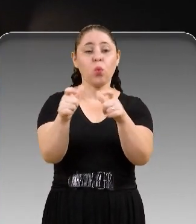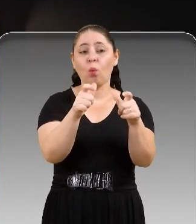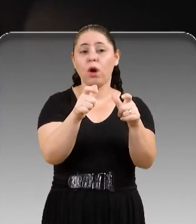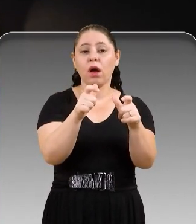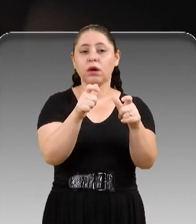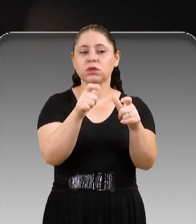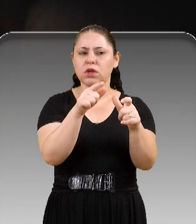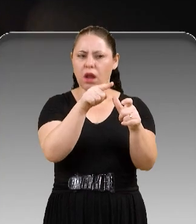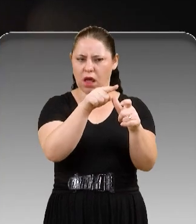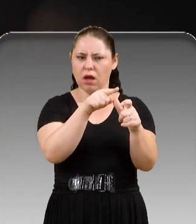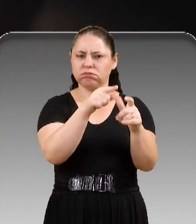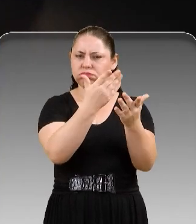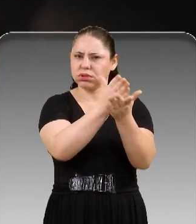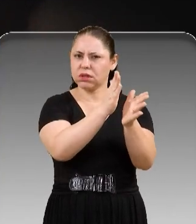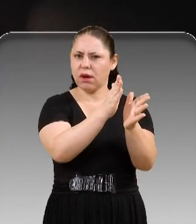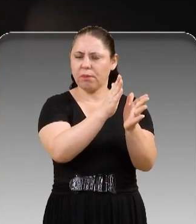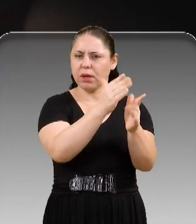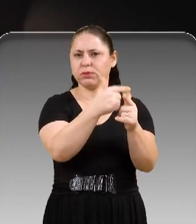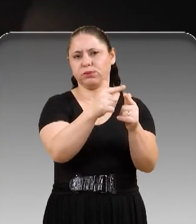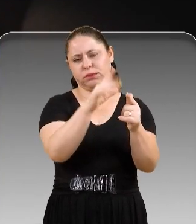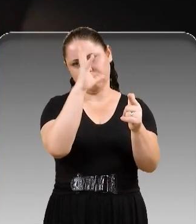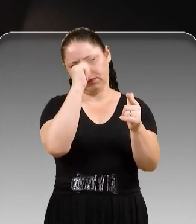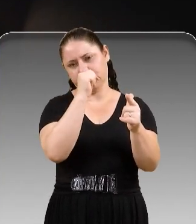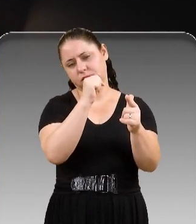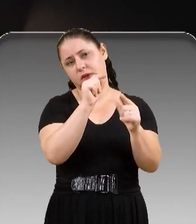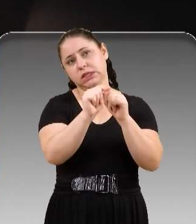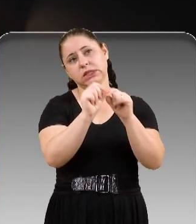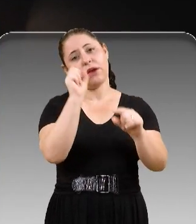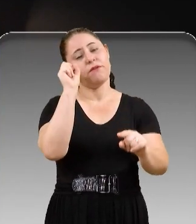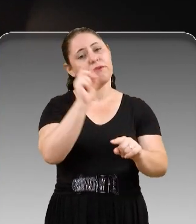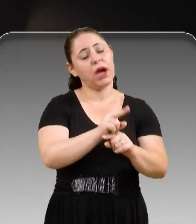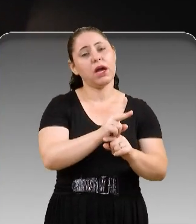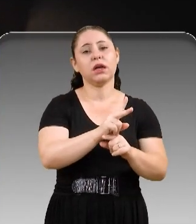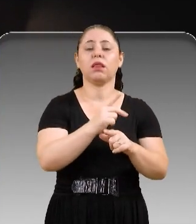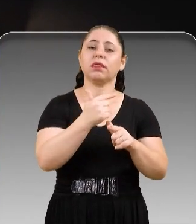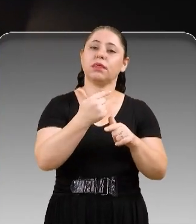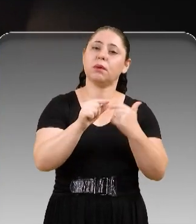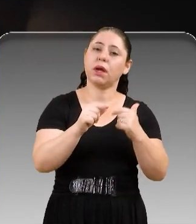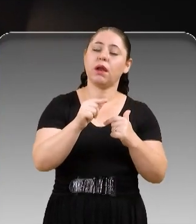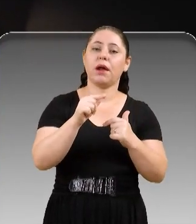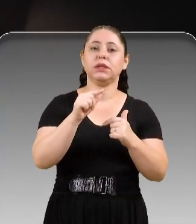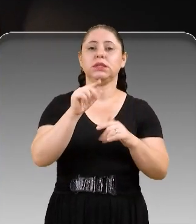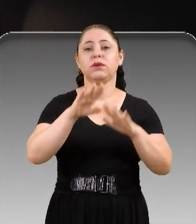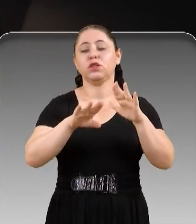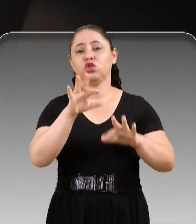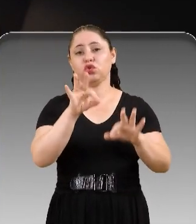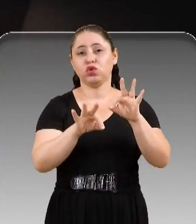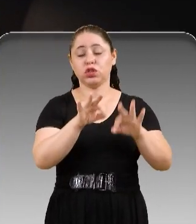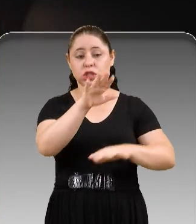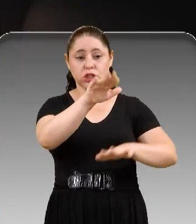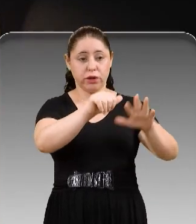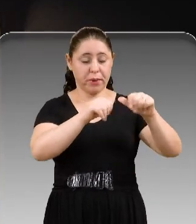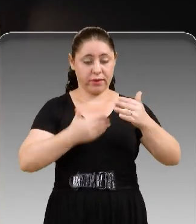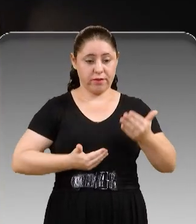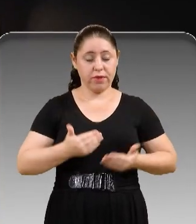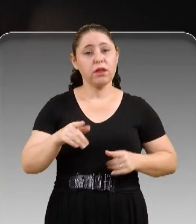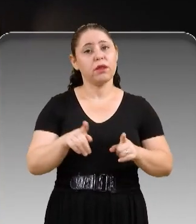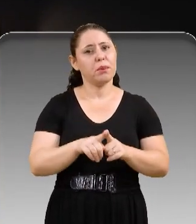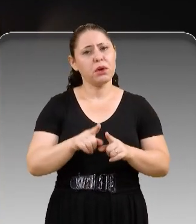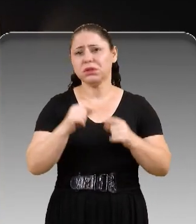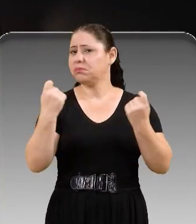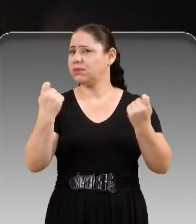maiores e atacar ali e eliminar esses problemas maiores com relação à dotação de mais juízes, mais